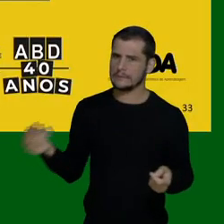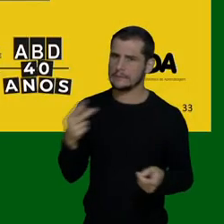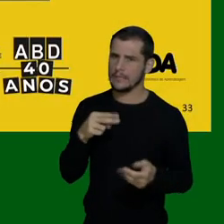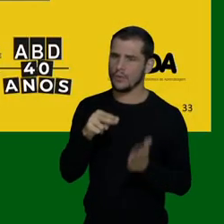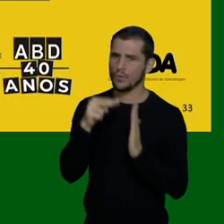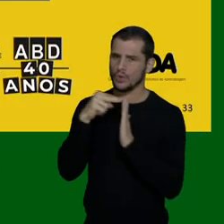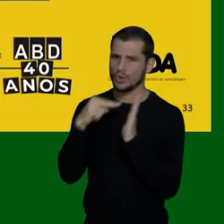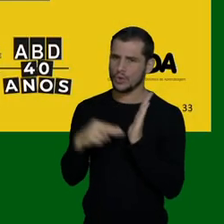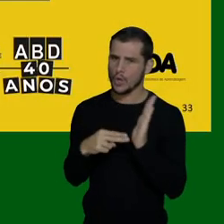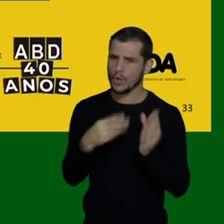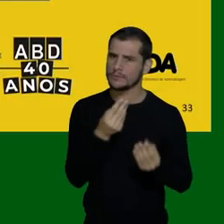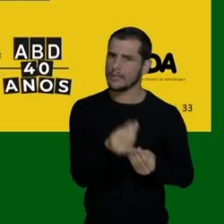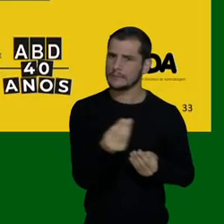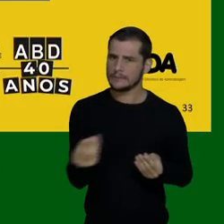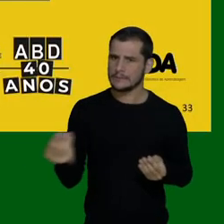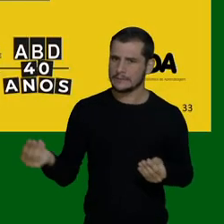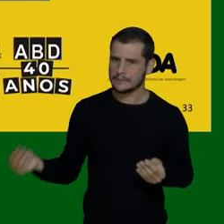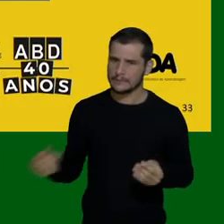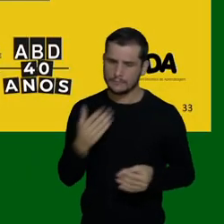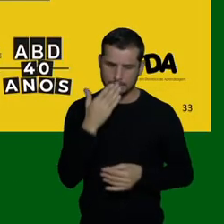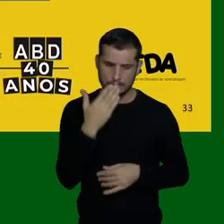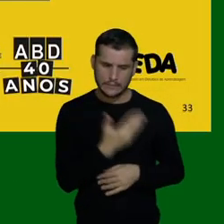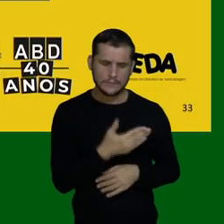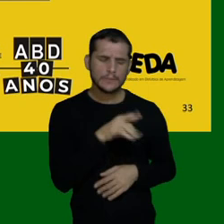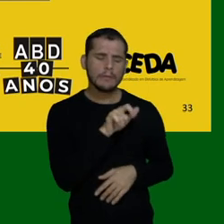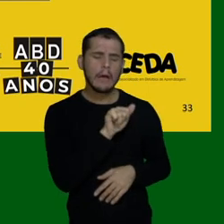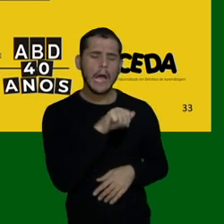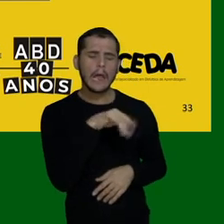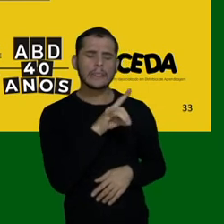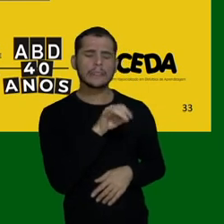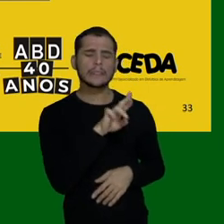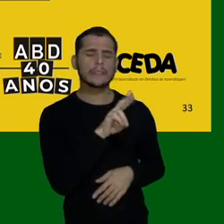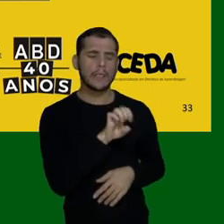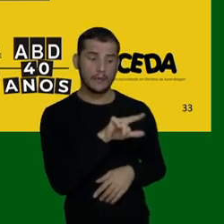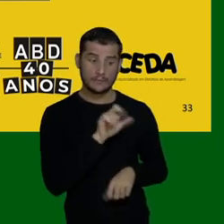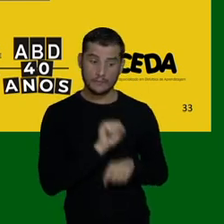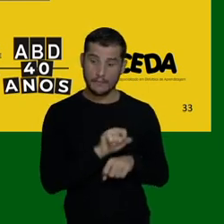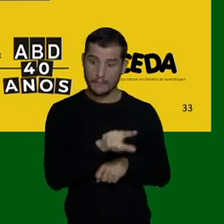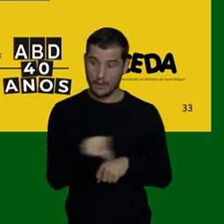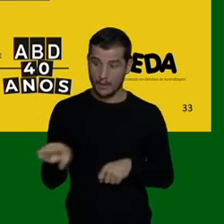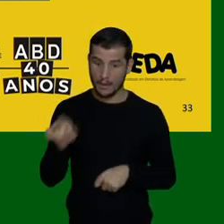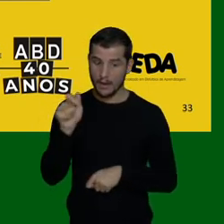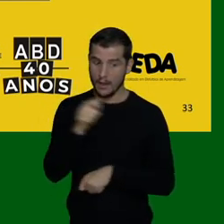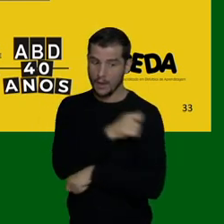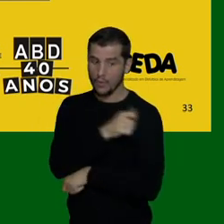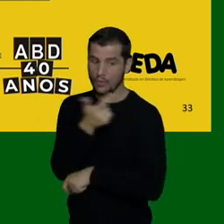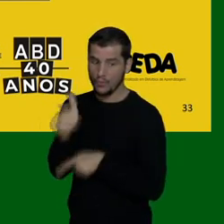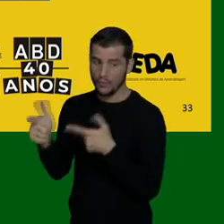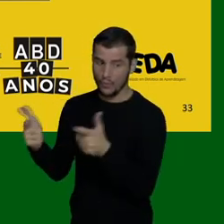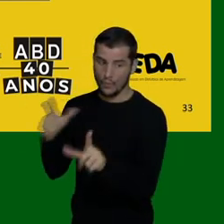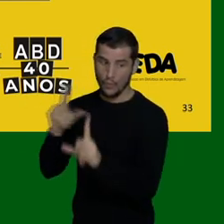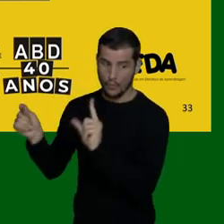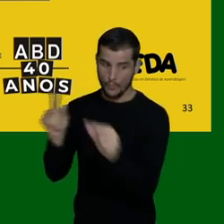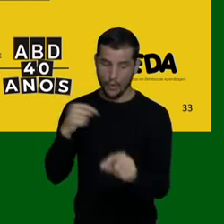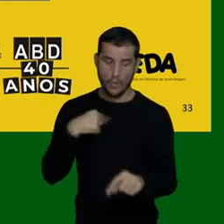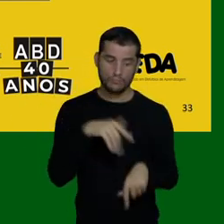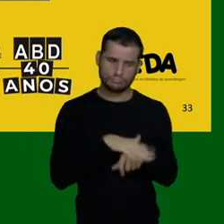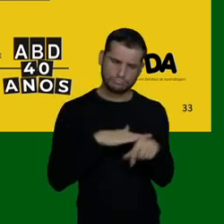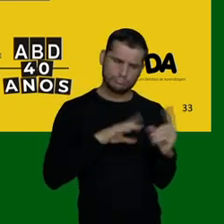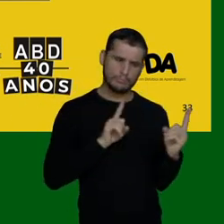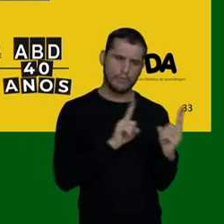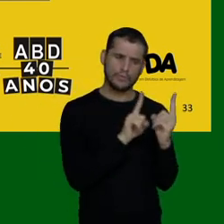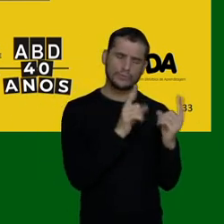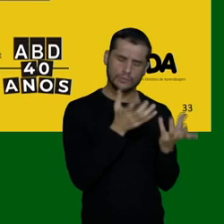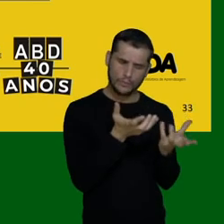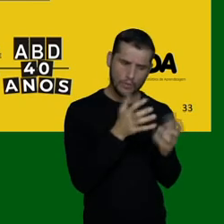alunos e pediu para ele André me espera quando todo mundo sair eu quero falar com você aí entregou a prova